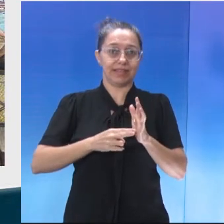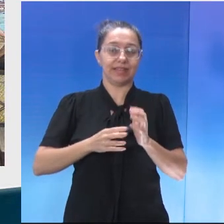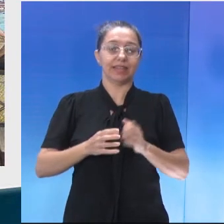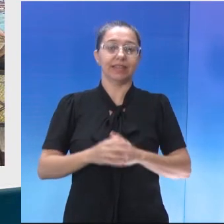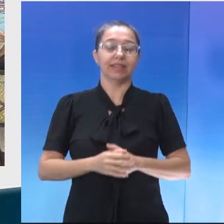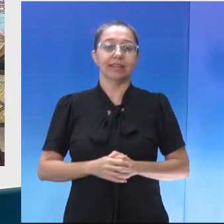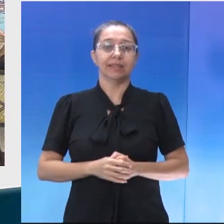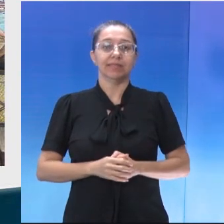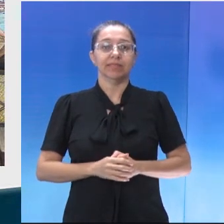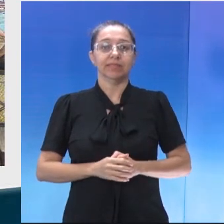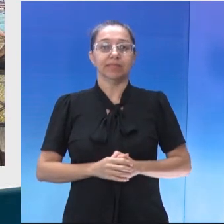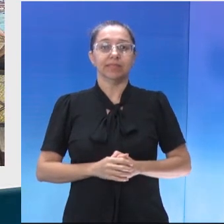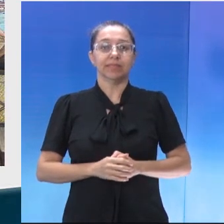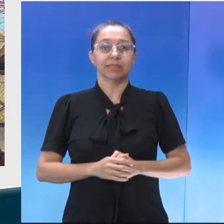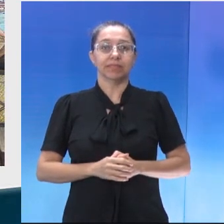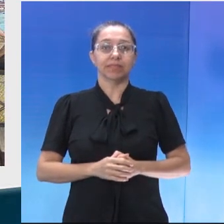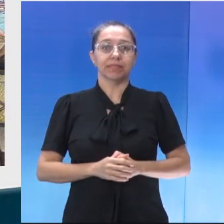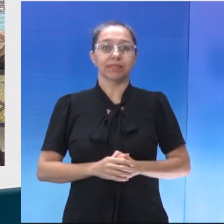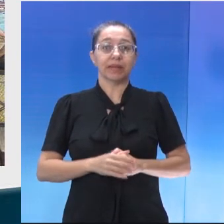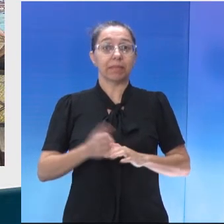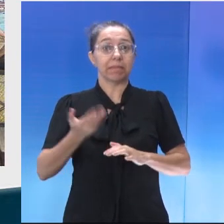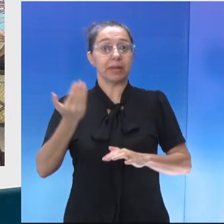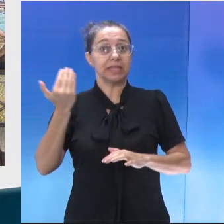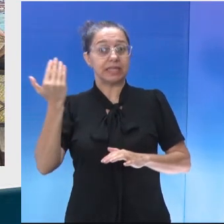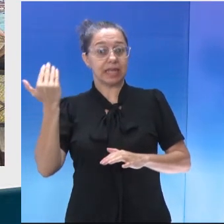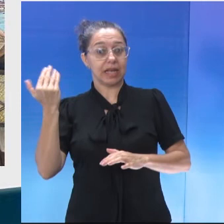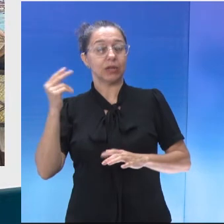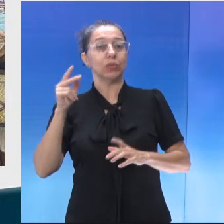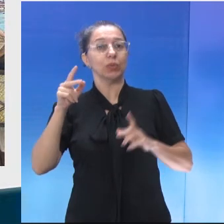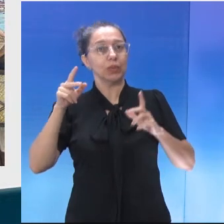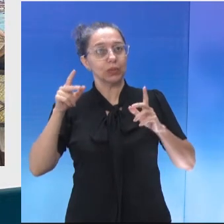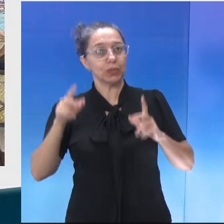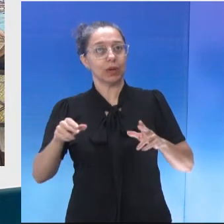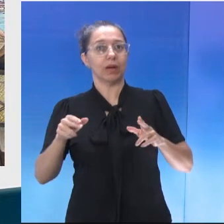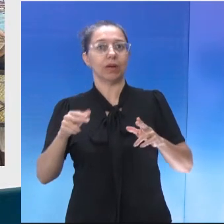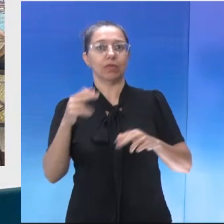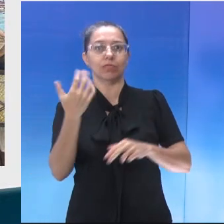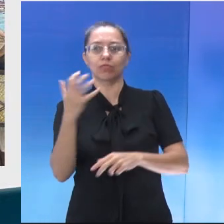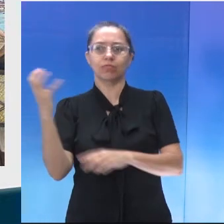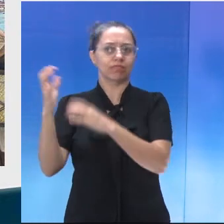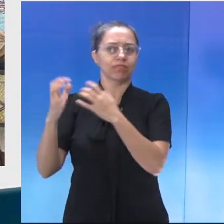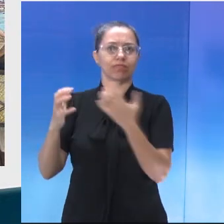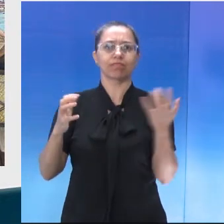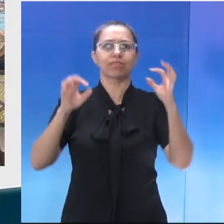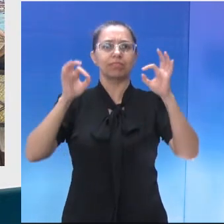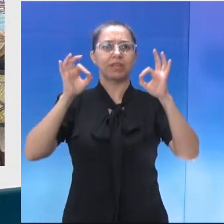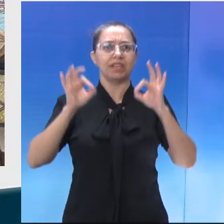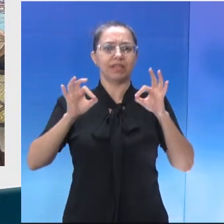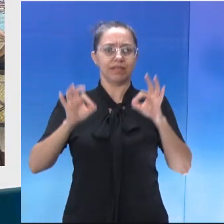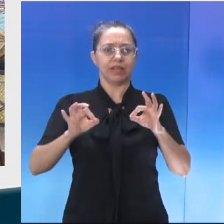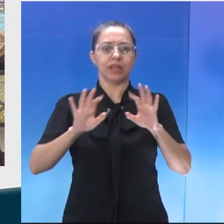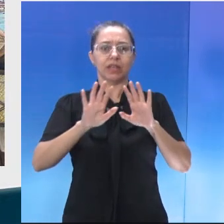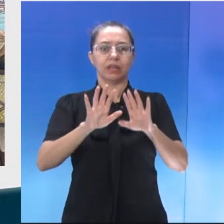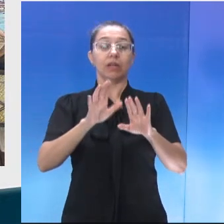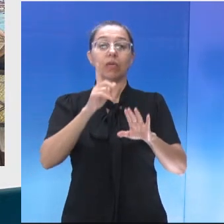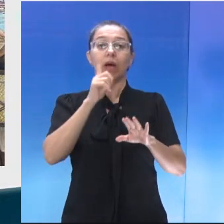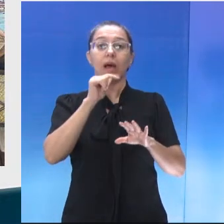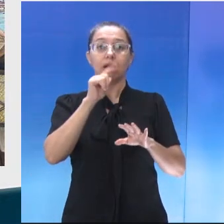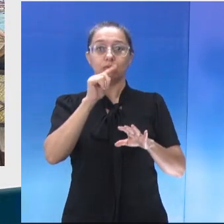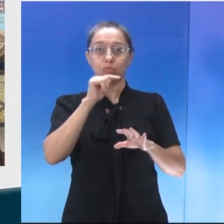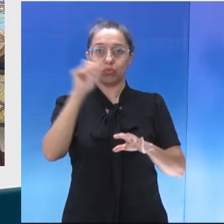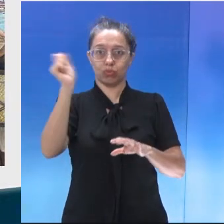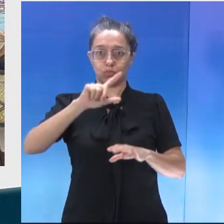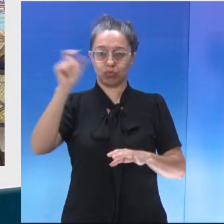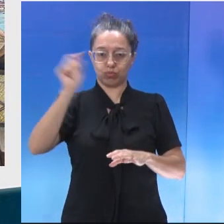né, eram cidades ecologicamente corretas, sustentáveis. O que nós estamos vendo aqui? Onde é azul é água.